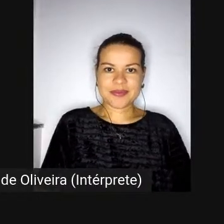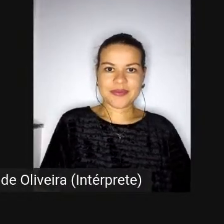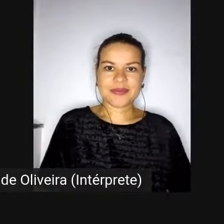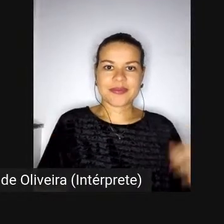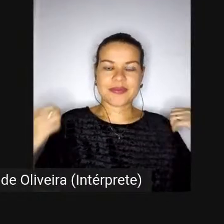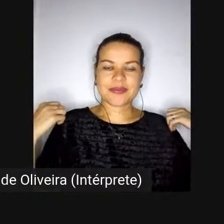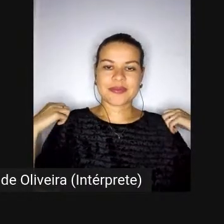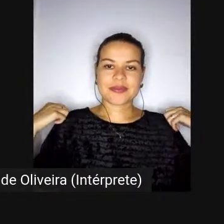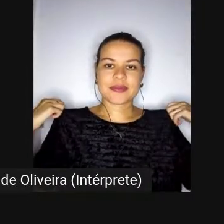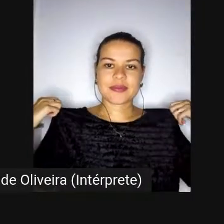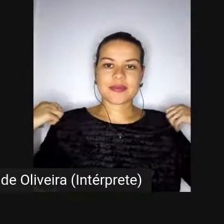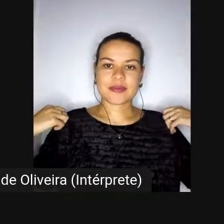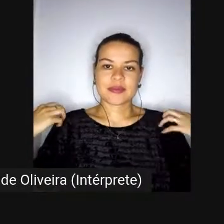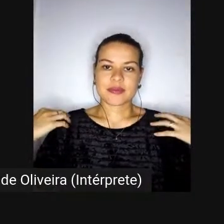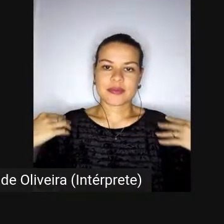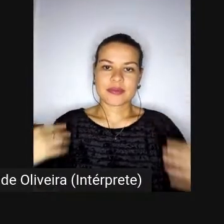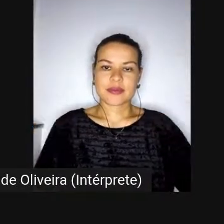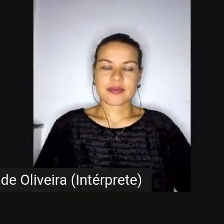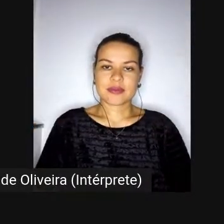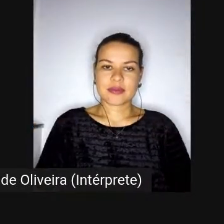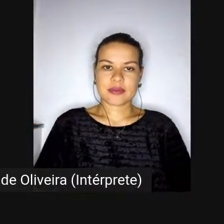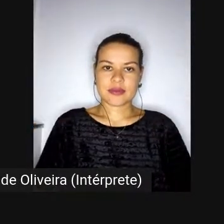E aí